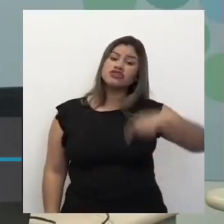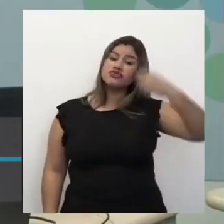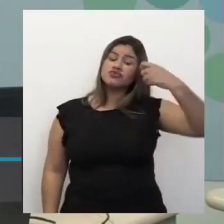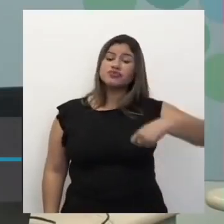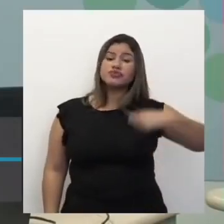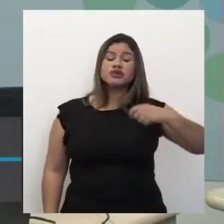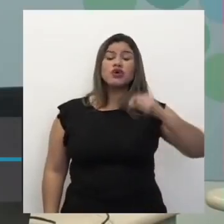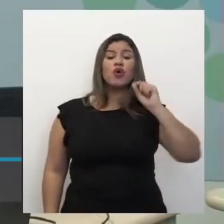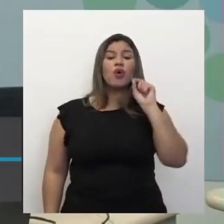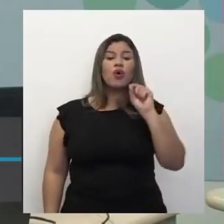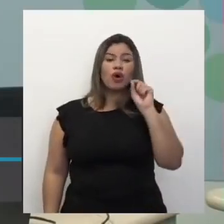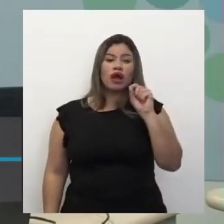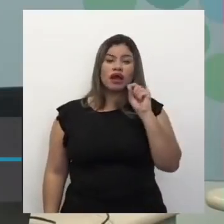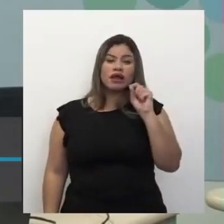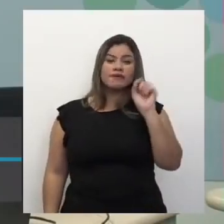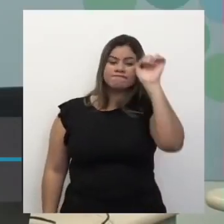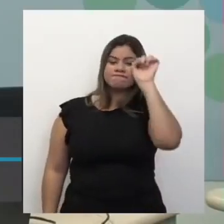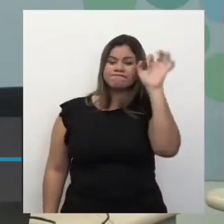precisa